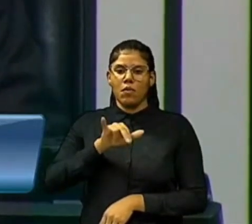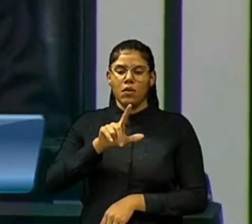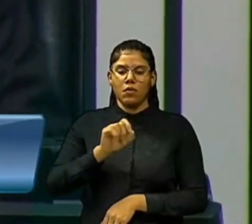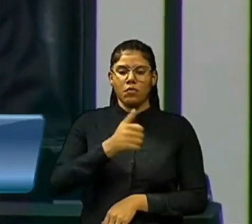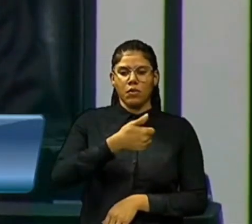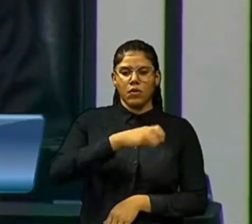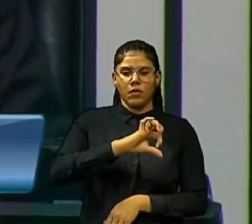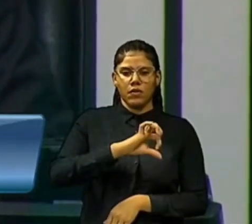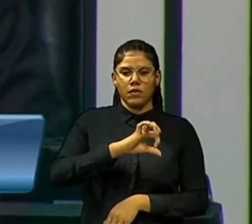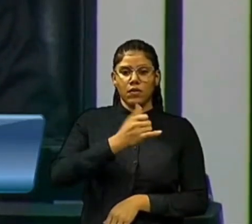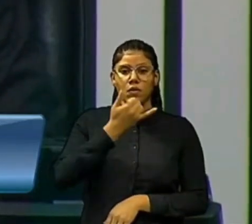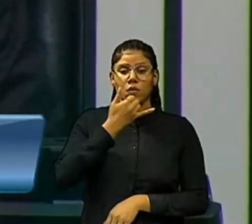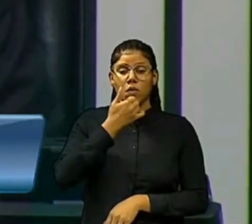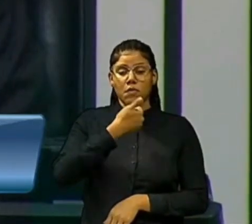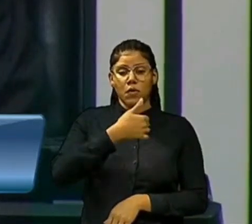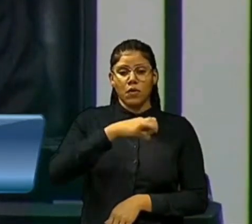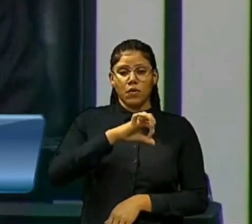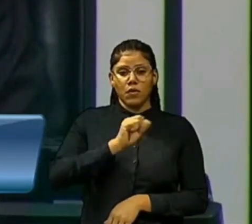ou melhor, de